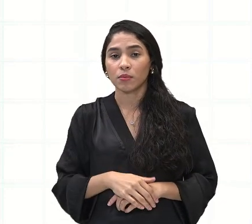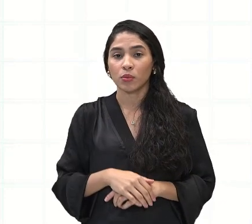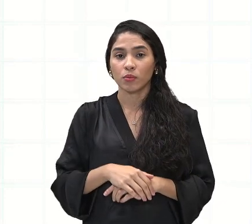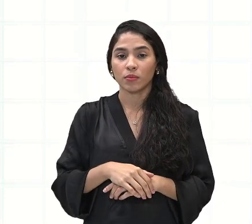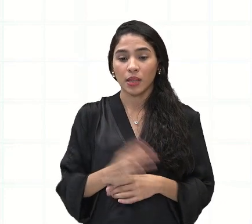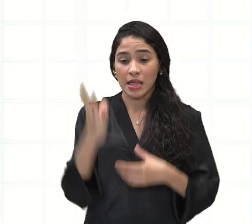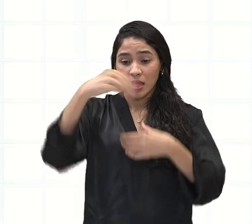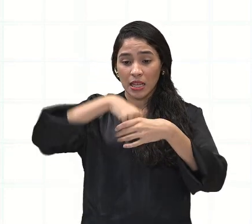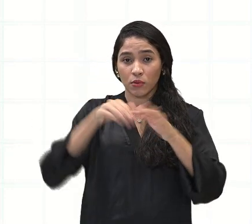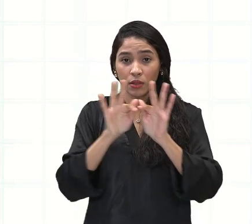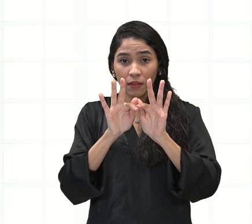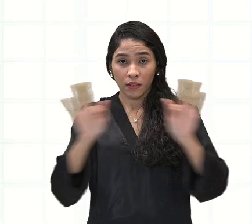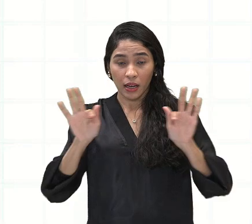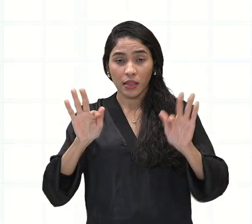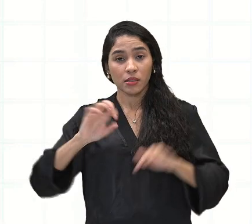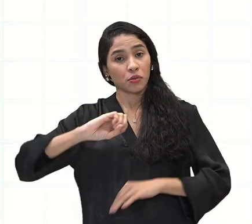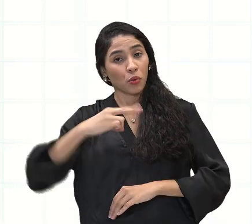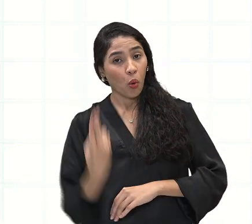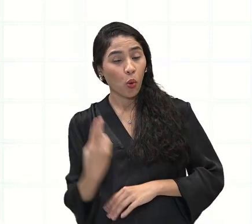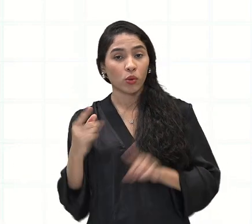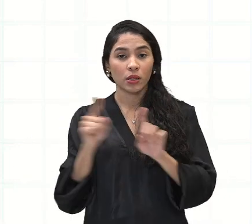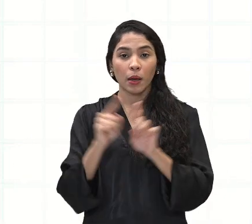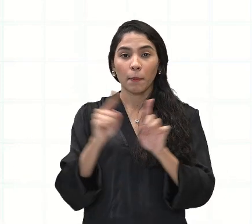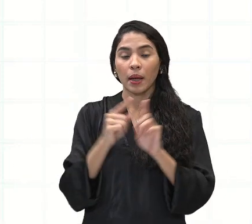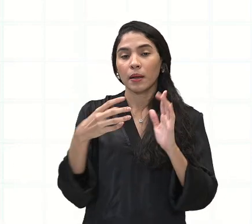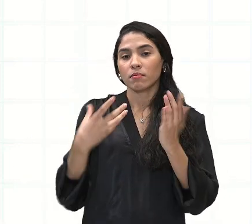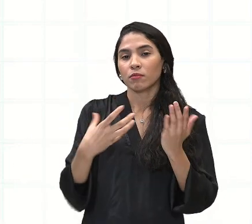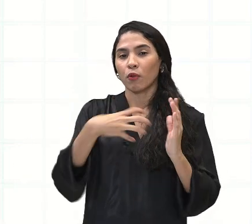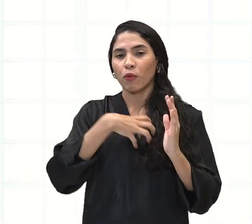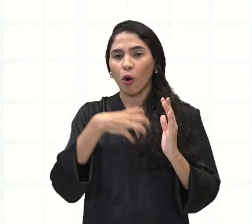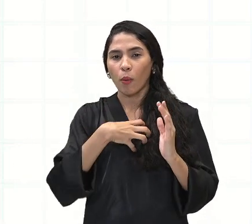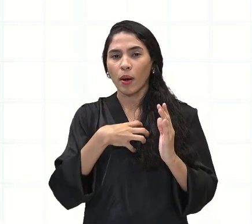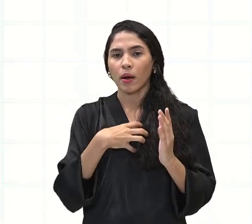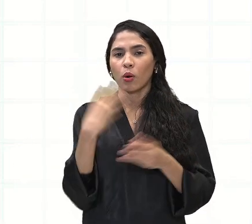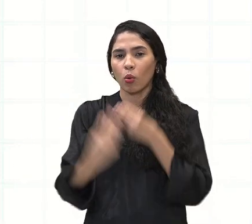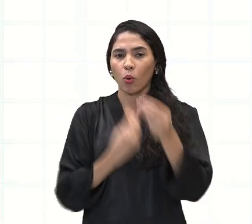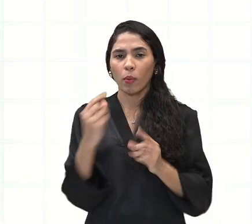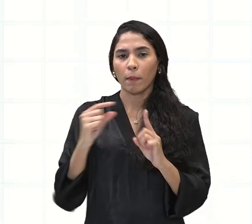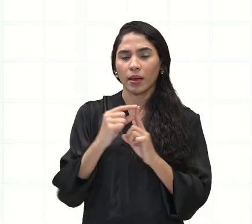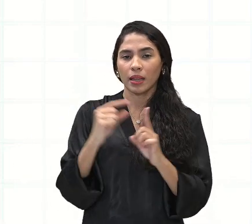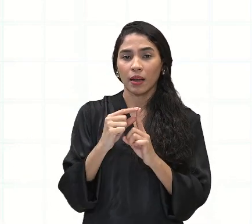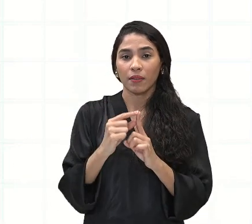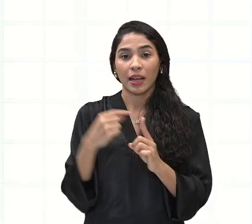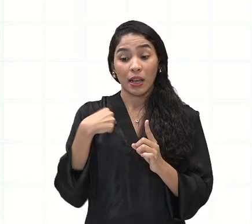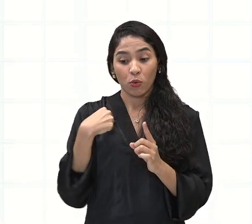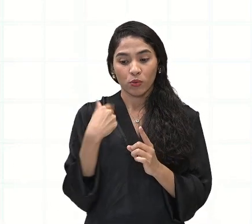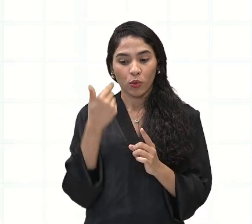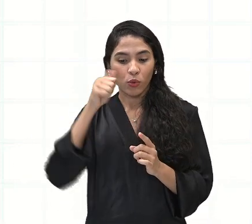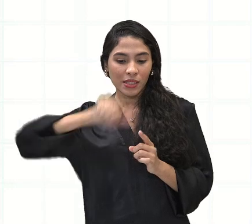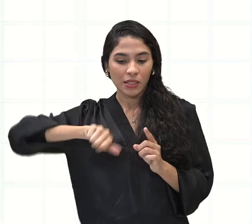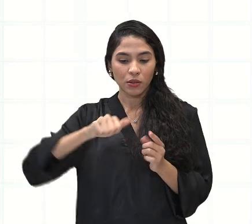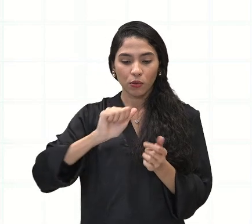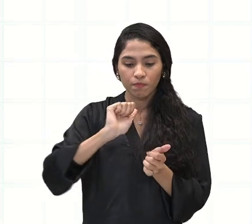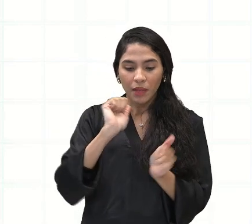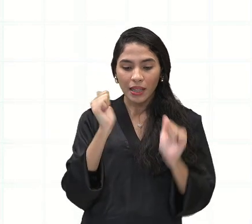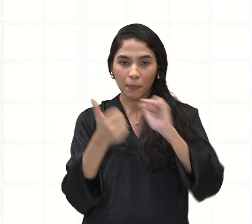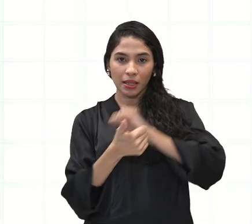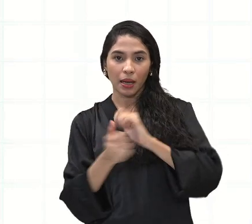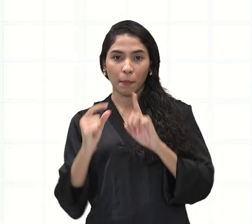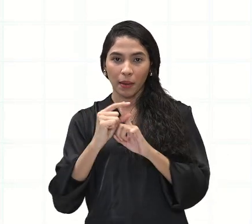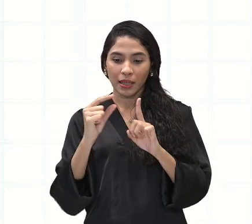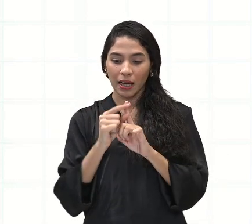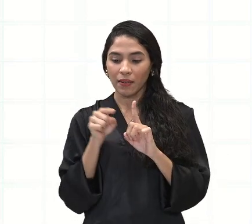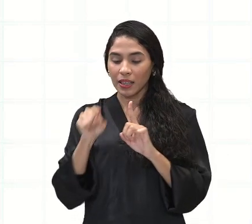numa frase, ou com o sentido que aquela palavra tem. Eu vou mexer justamente nesses sentidos, modificar as palavras, para que